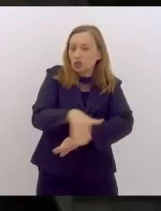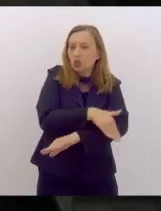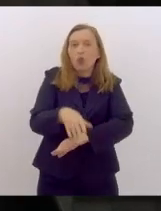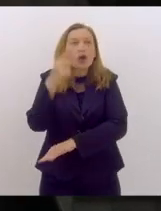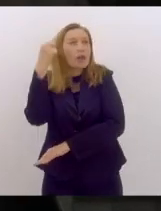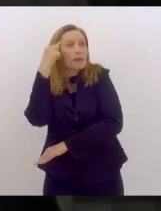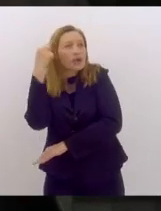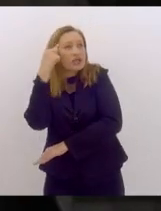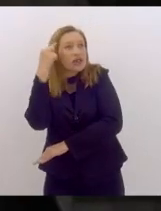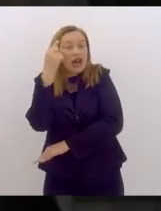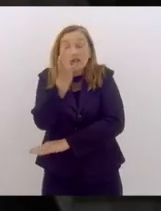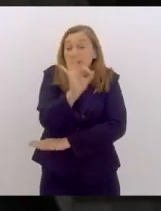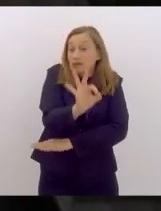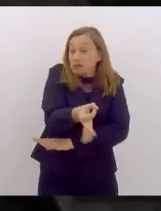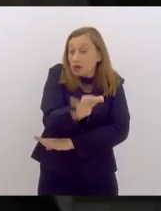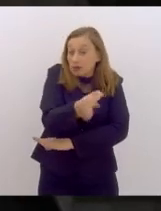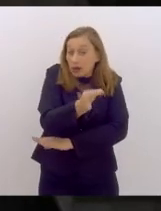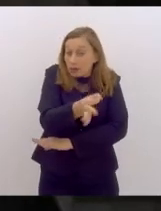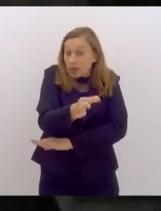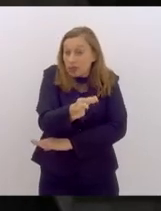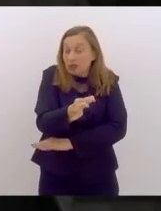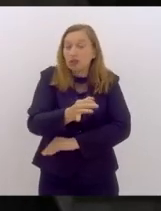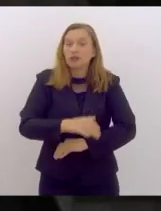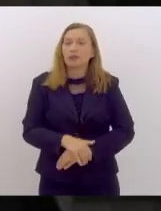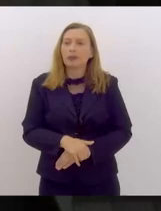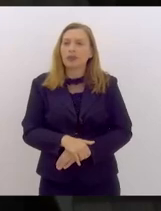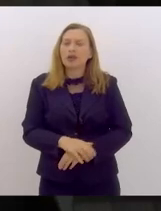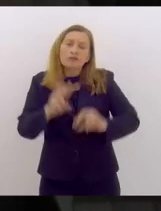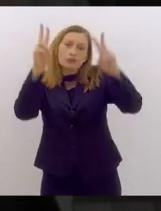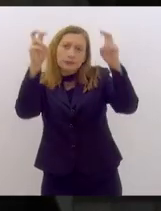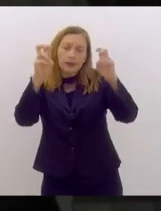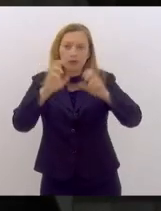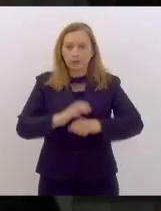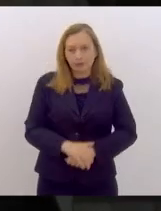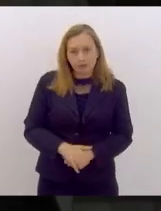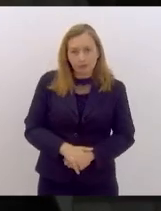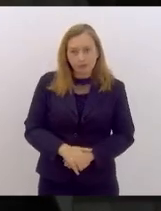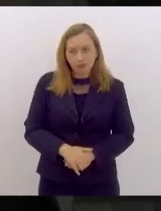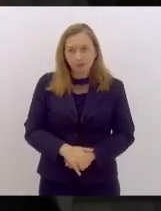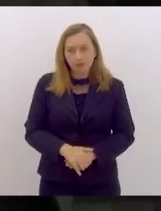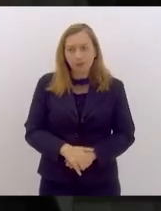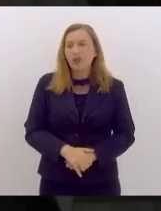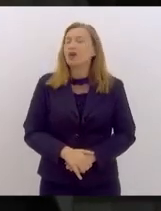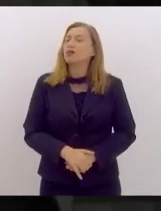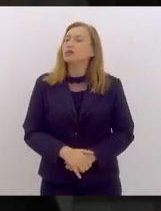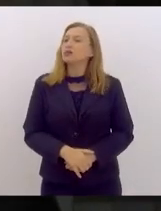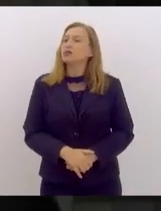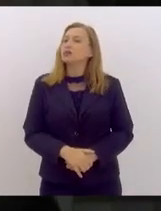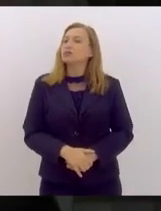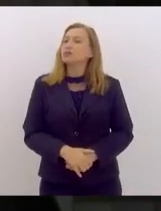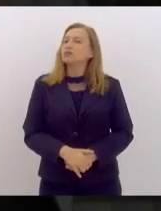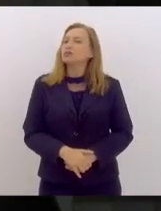refletirem claramente esse tema evidencia-se